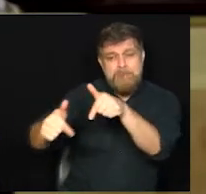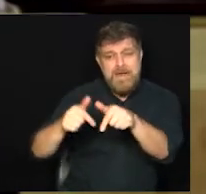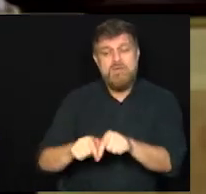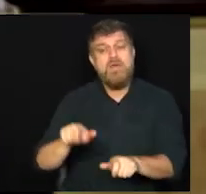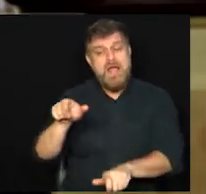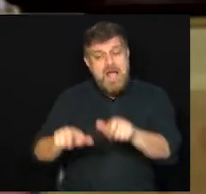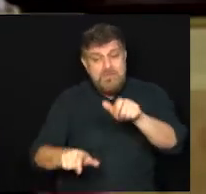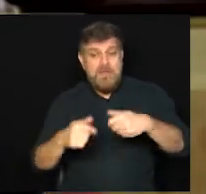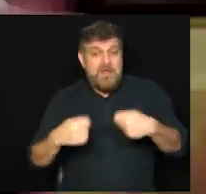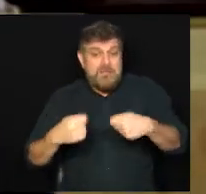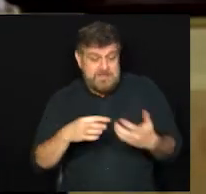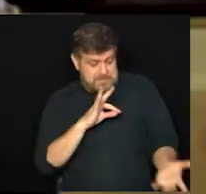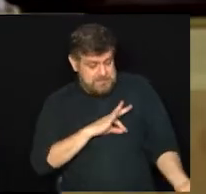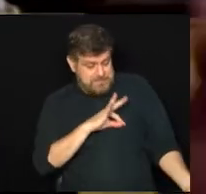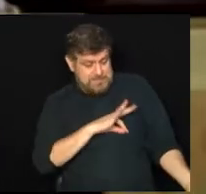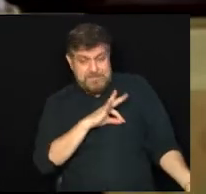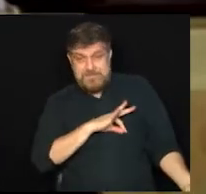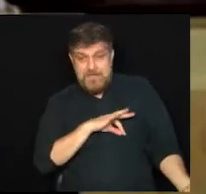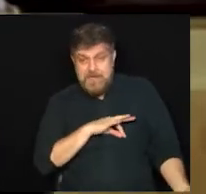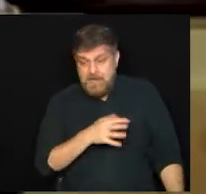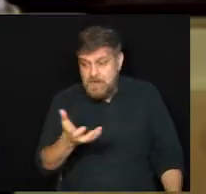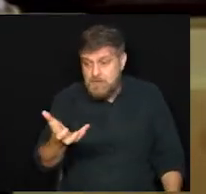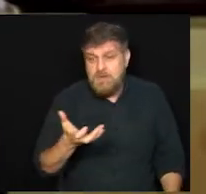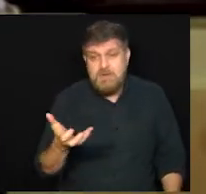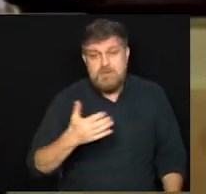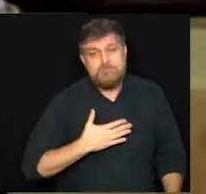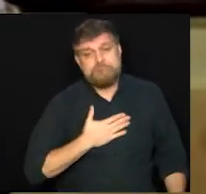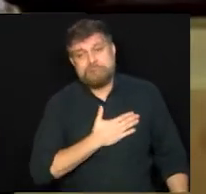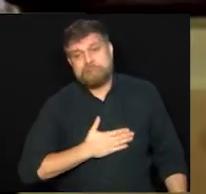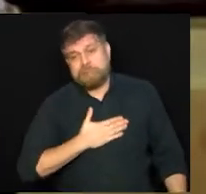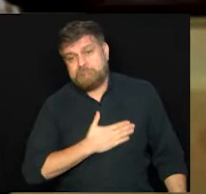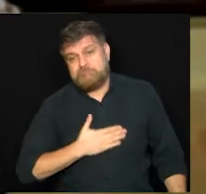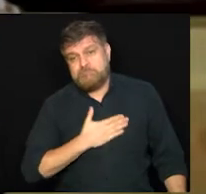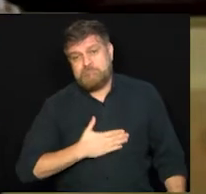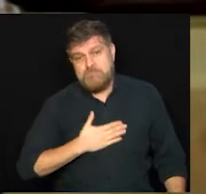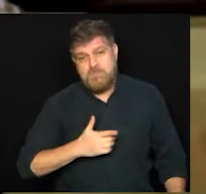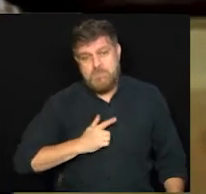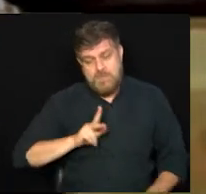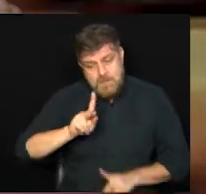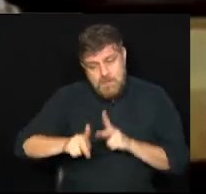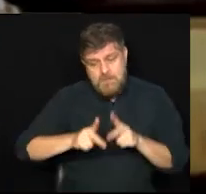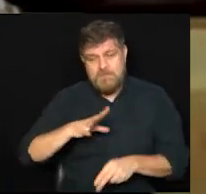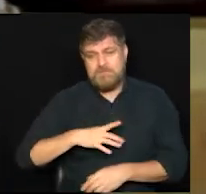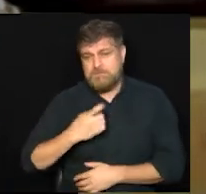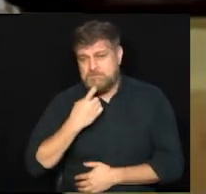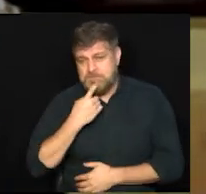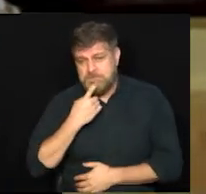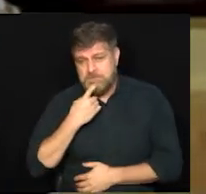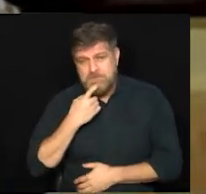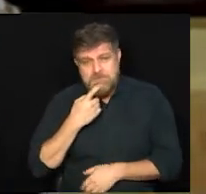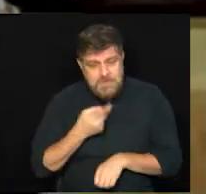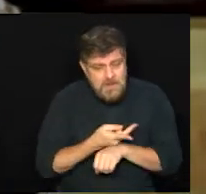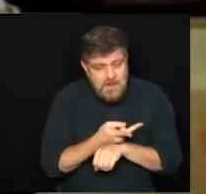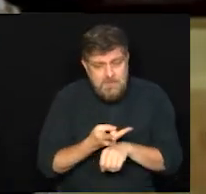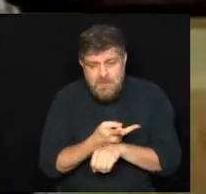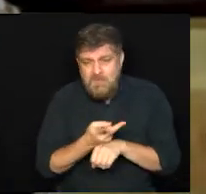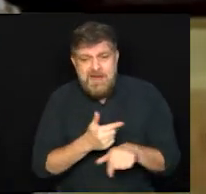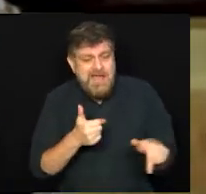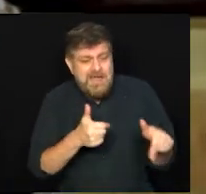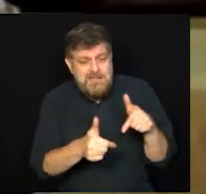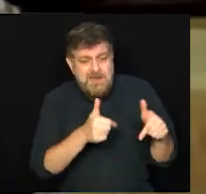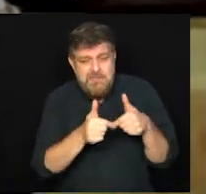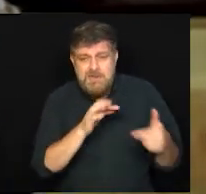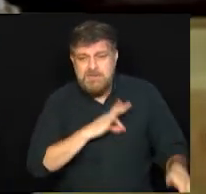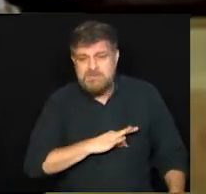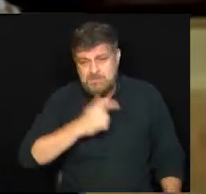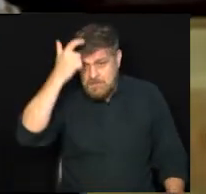precisa trabalhar e gosta de trabalhar. Nós temos um povo de Campinas que veio em uma parcela significativa, como